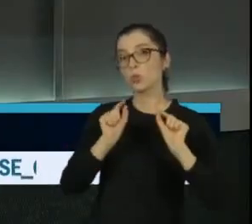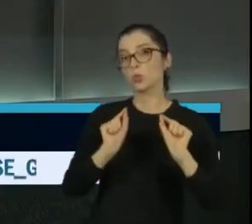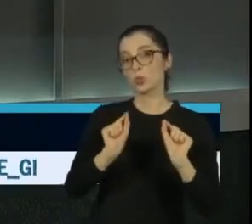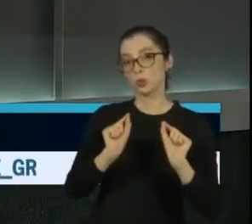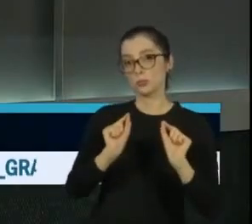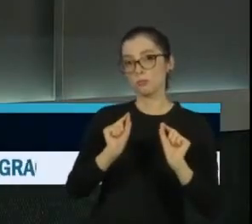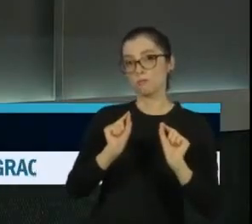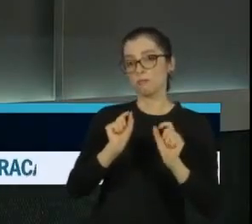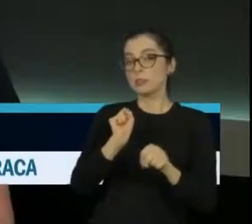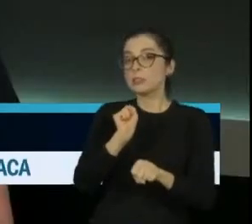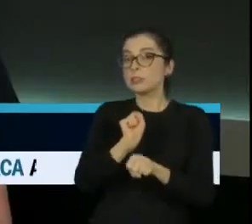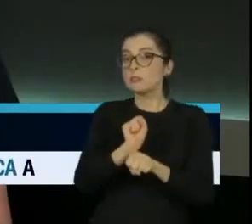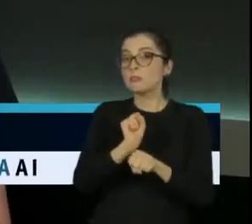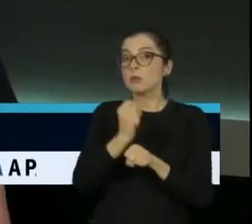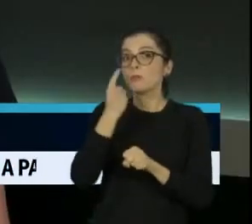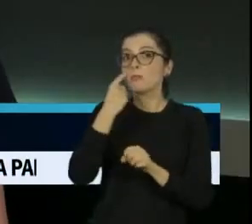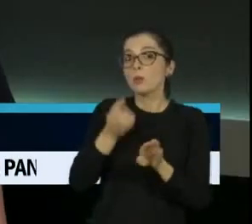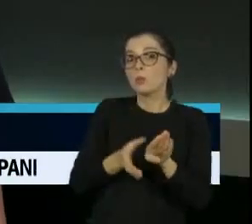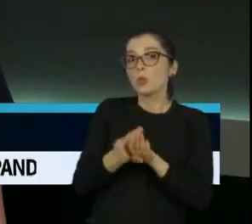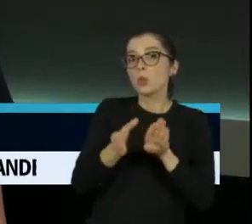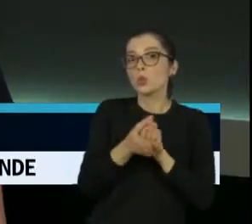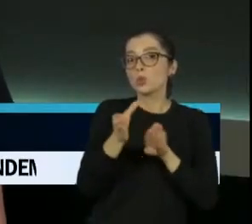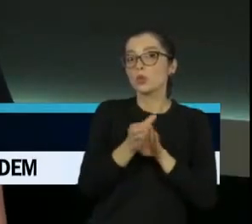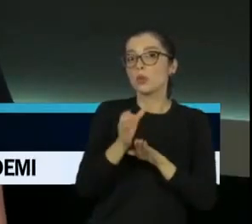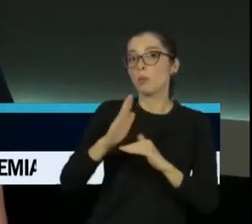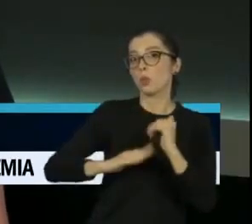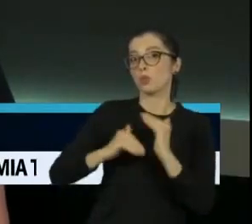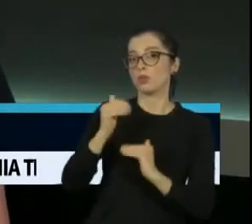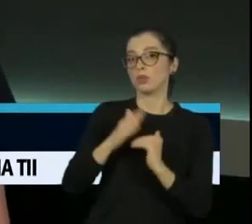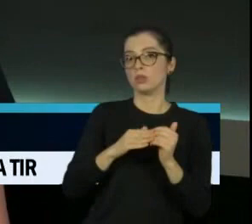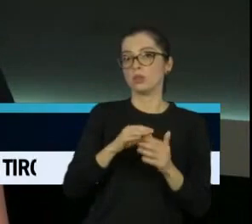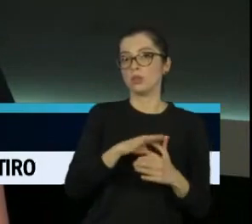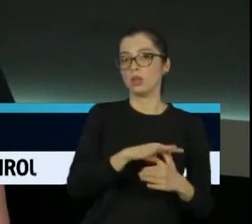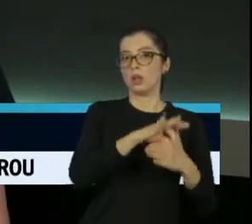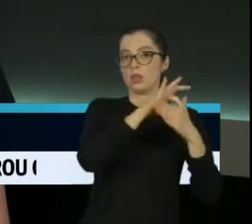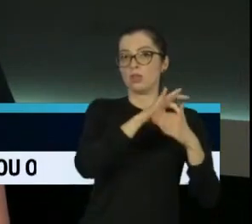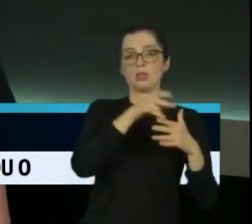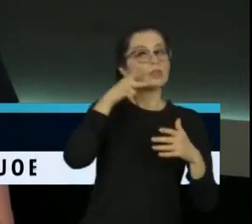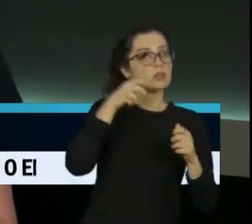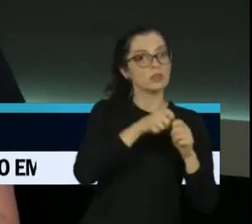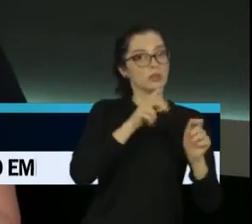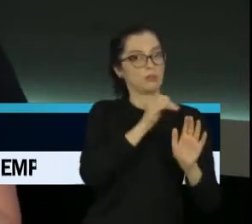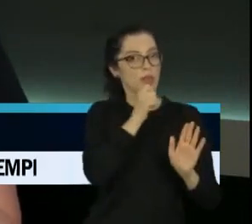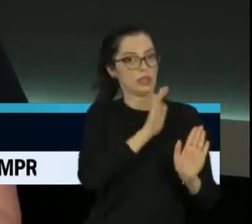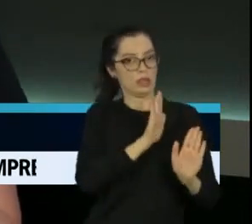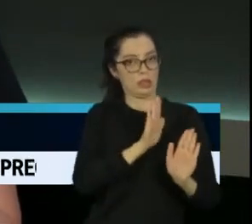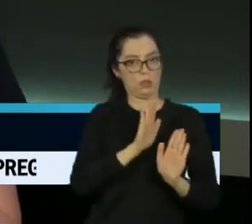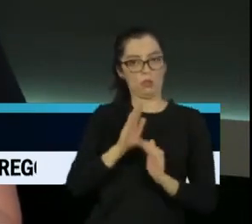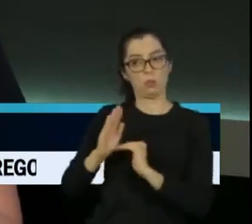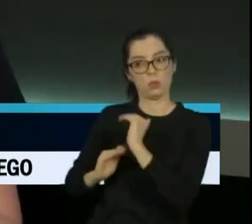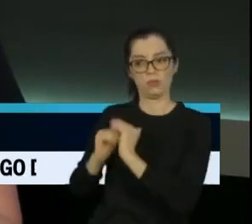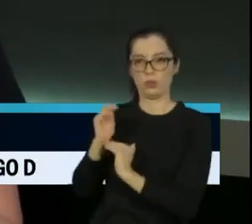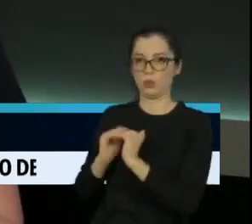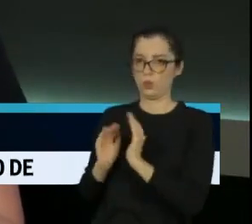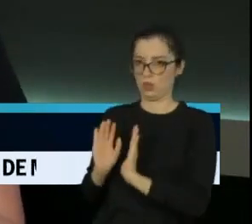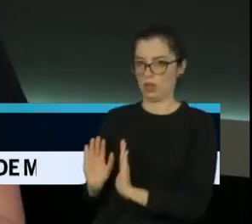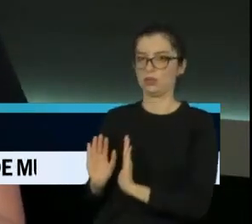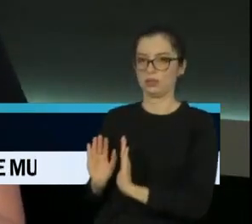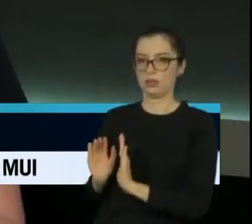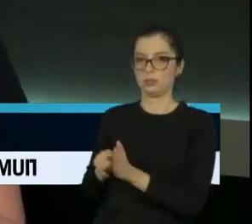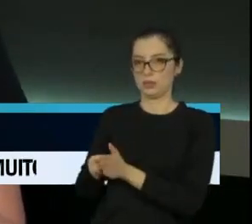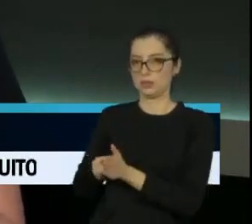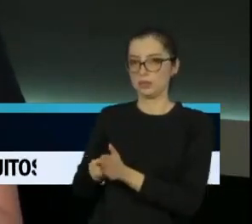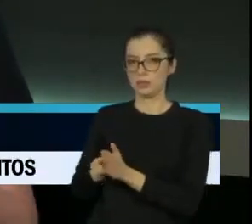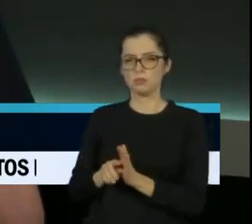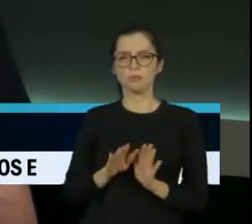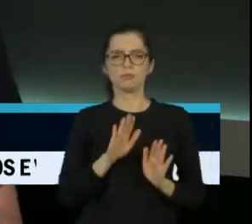conselho de especialistas. Entre essas medidas aí que estão sendo elaboradas, discutidas, qual pessoalmente te empolga mais?